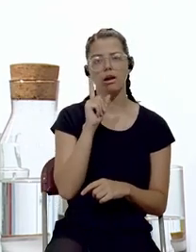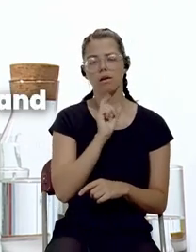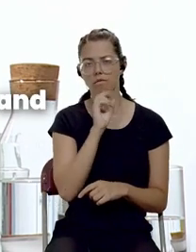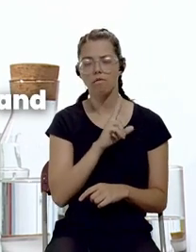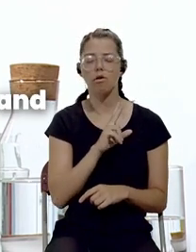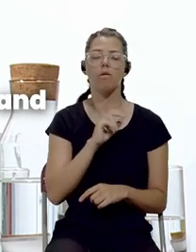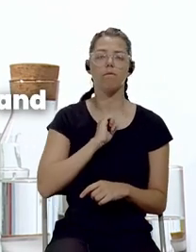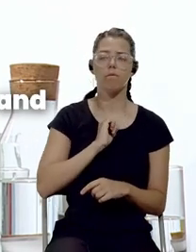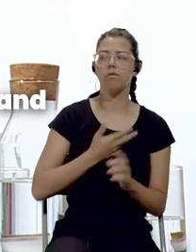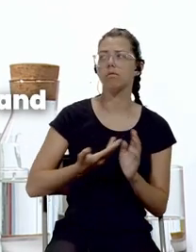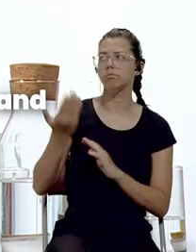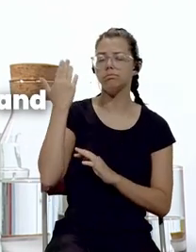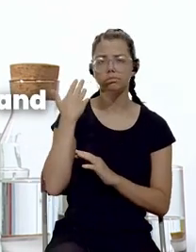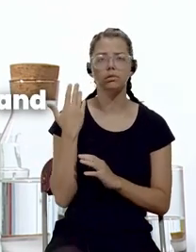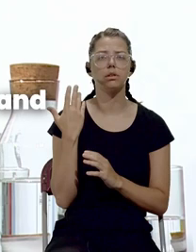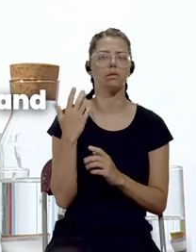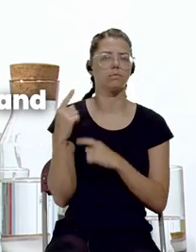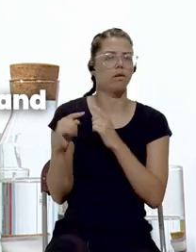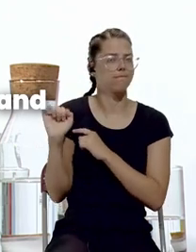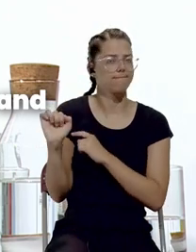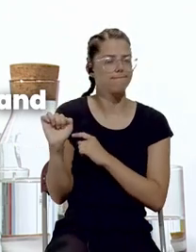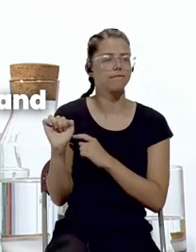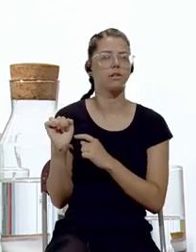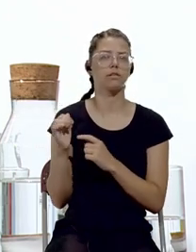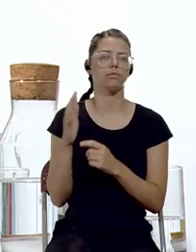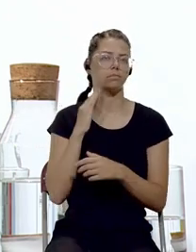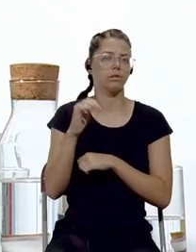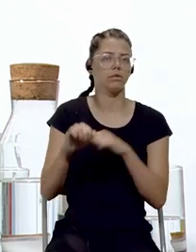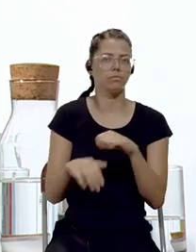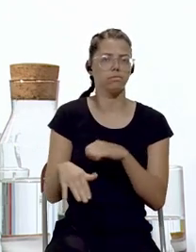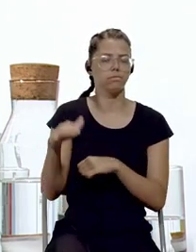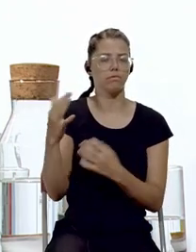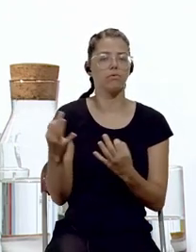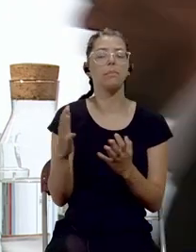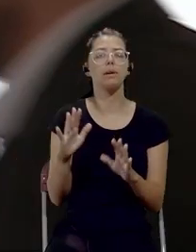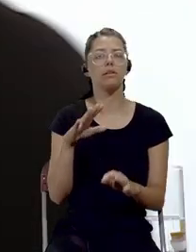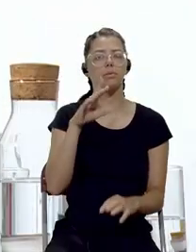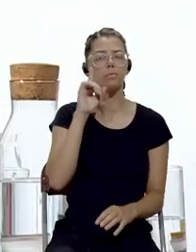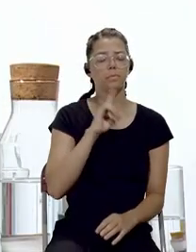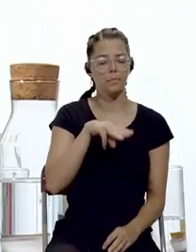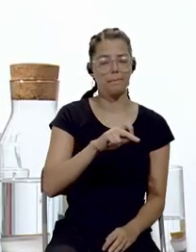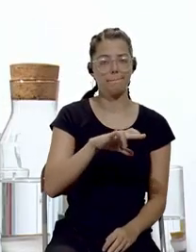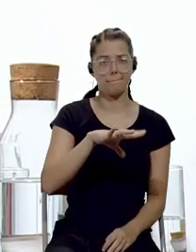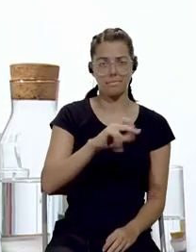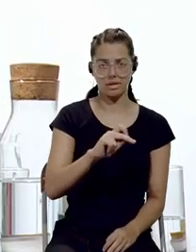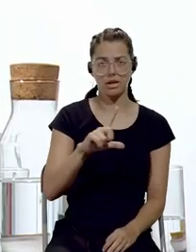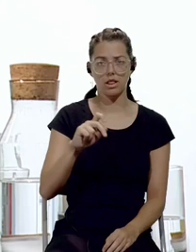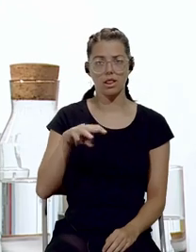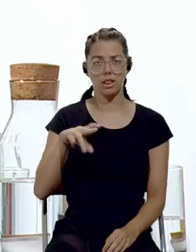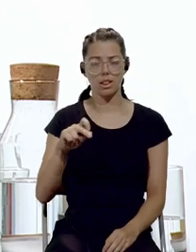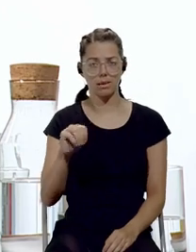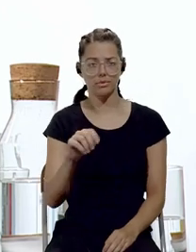ditadura, mas é um livro também que, ao fazer esse caminho da Maria Lamas, se questiona muito de como é que